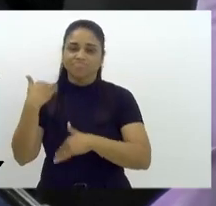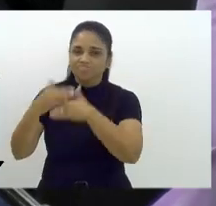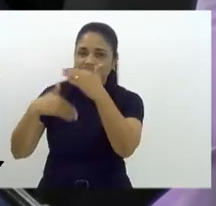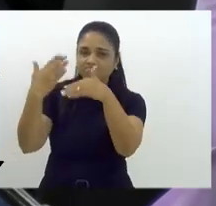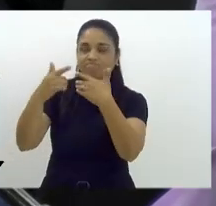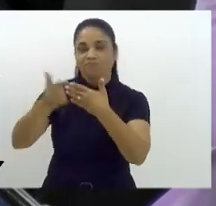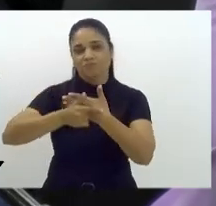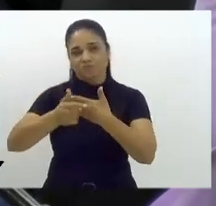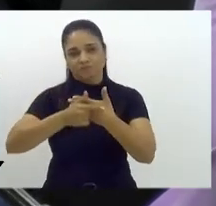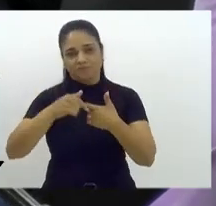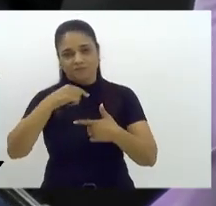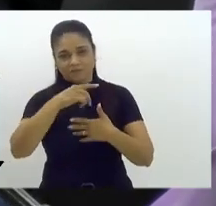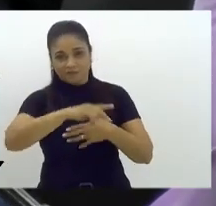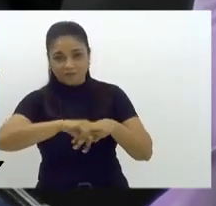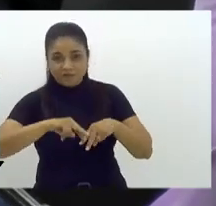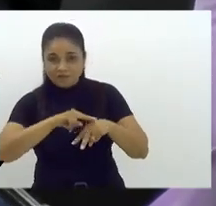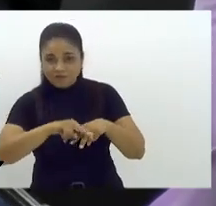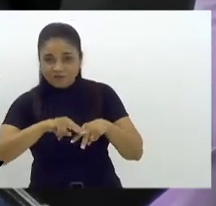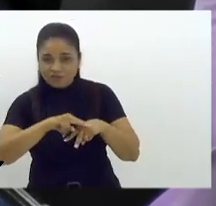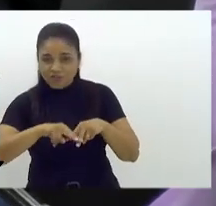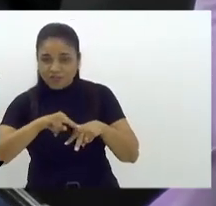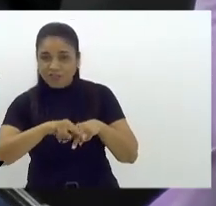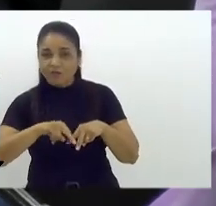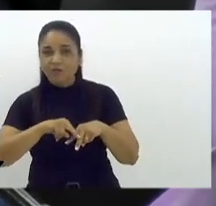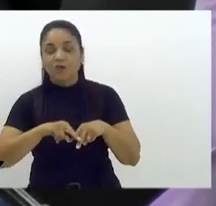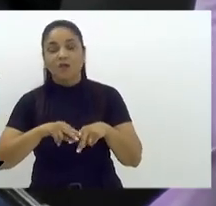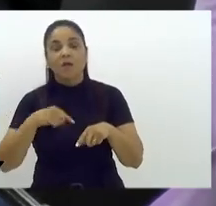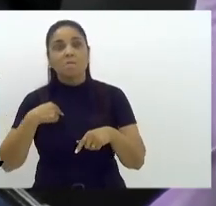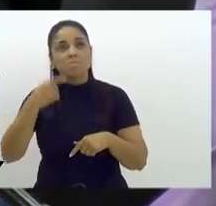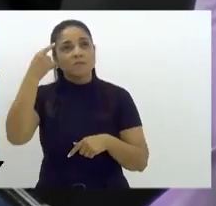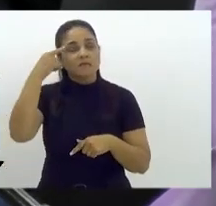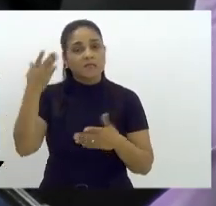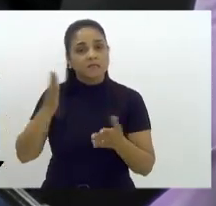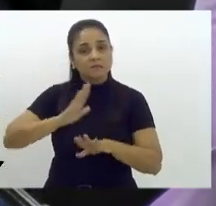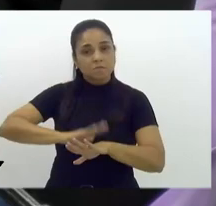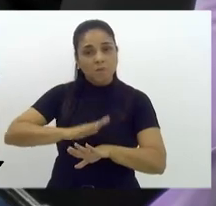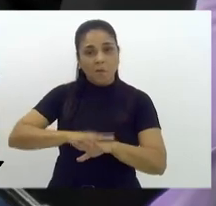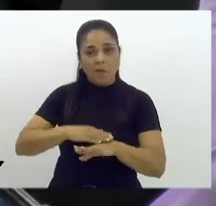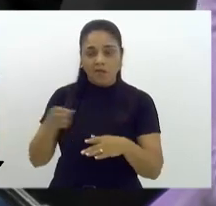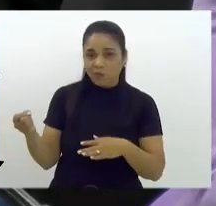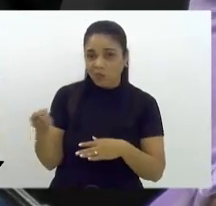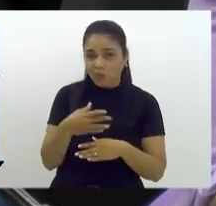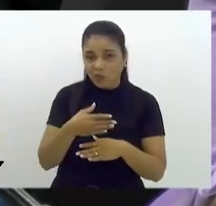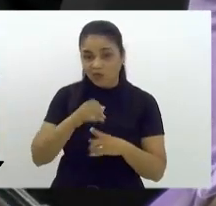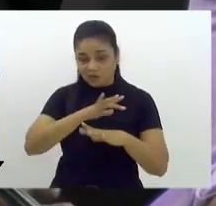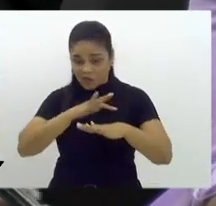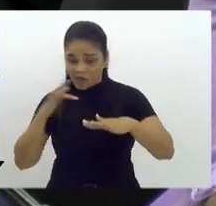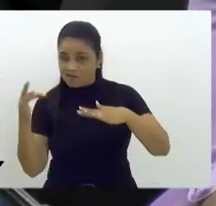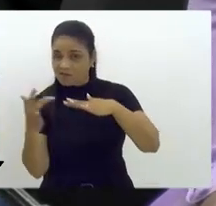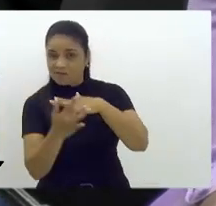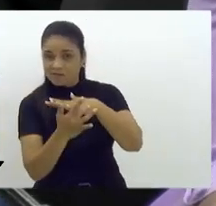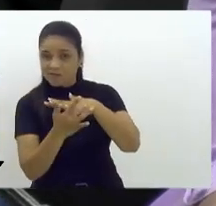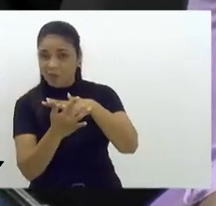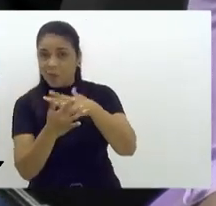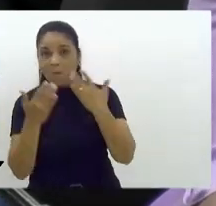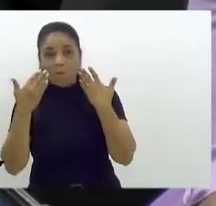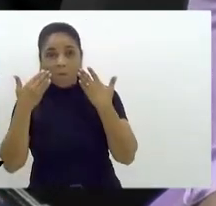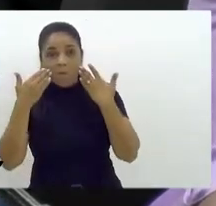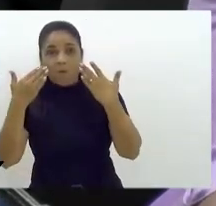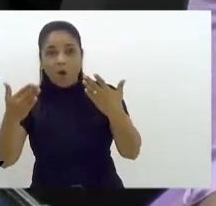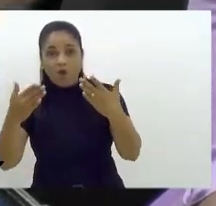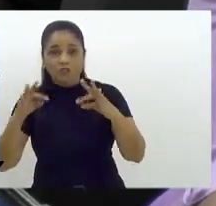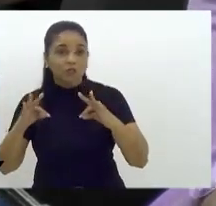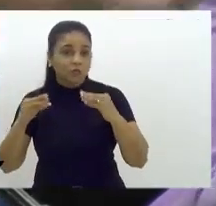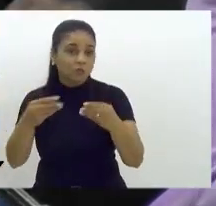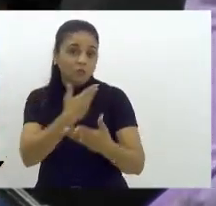os papéis de gênero é também pensar ele nesse novo momento onde a rede social torna tudo público o